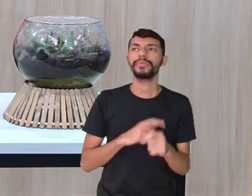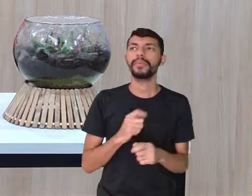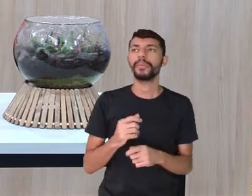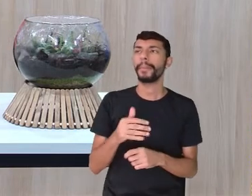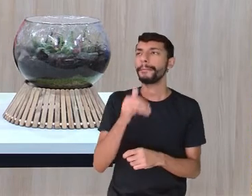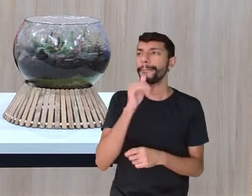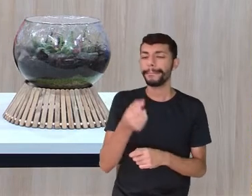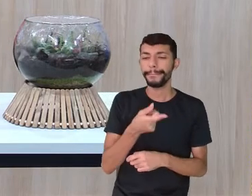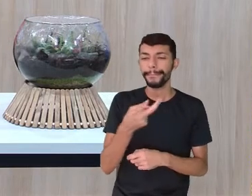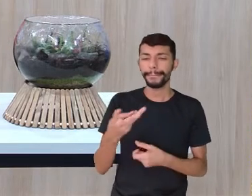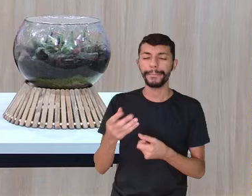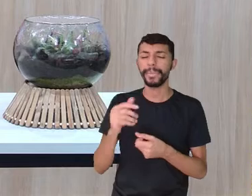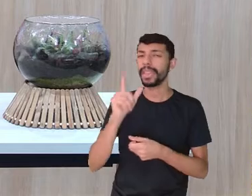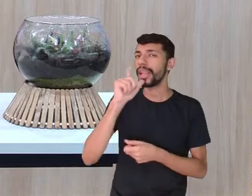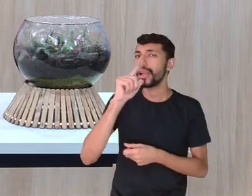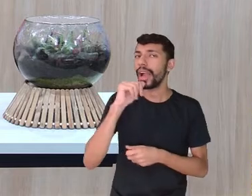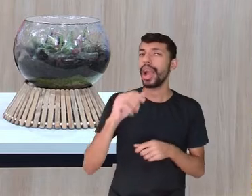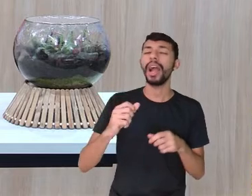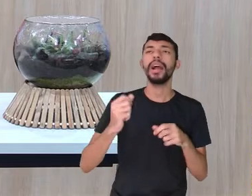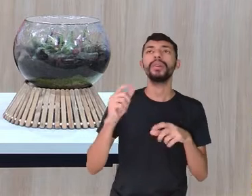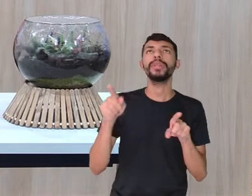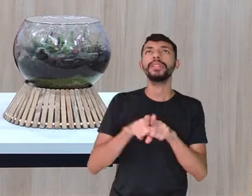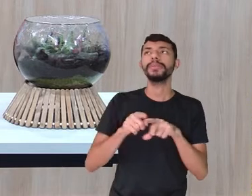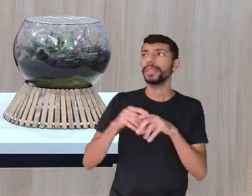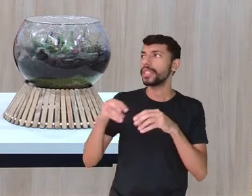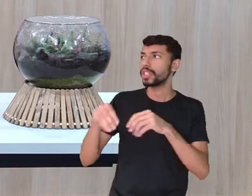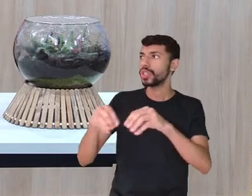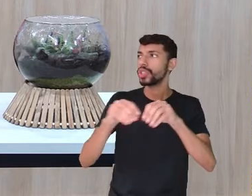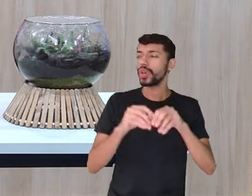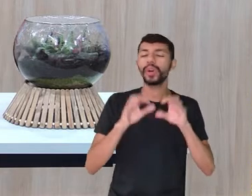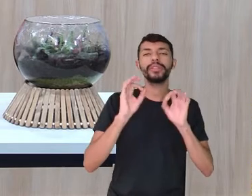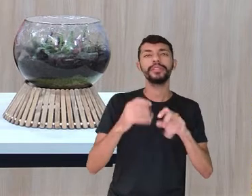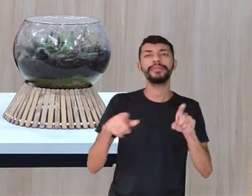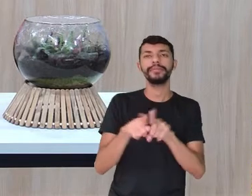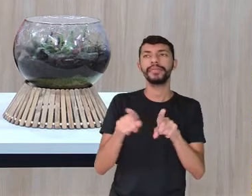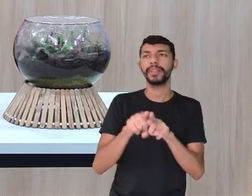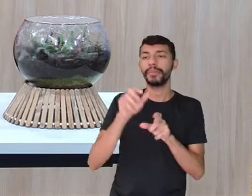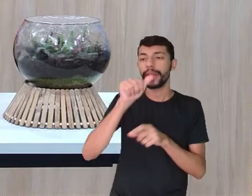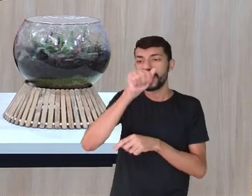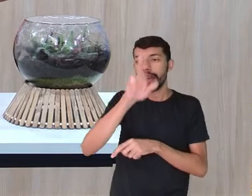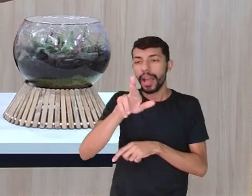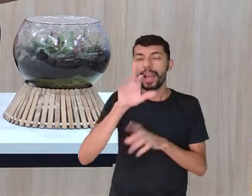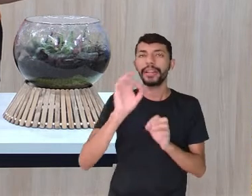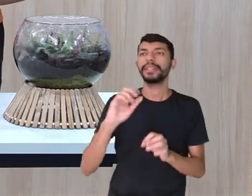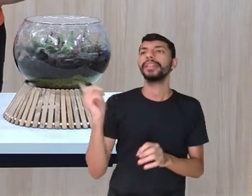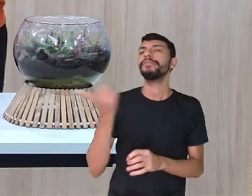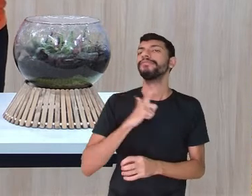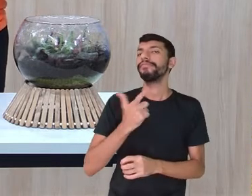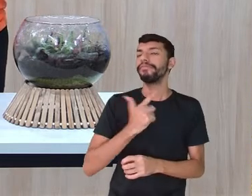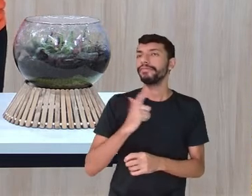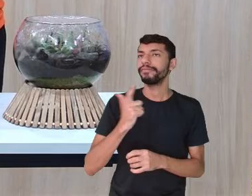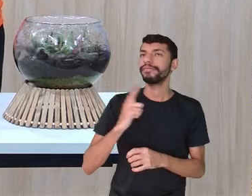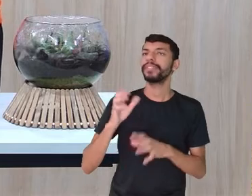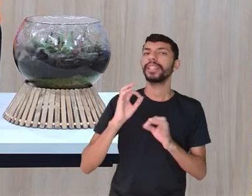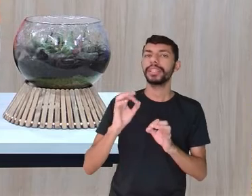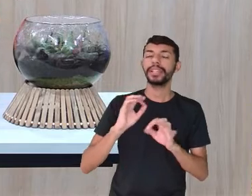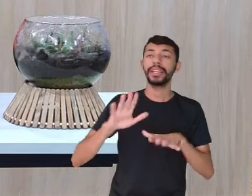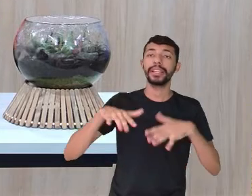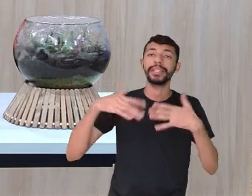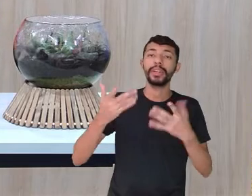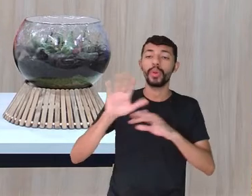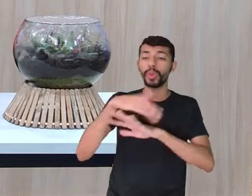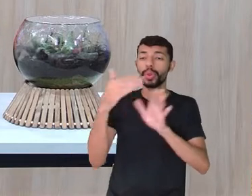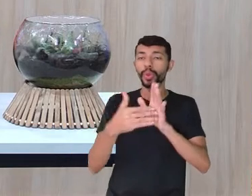questão de quantidade de água, né? Quantidade de solo, quantidade de ar presente na atmosfera e todos esses